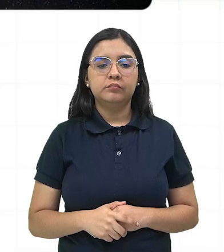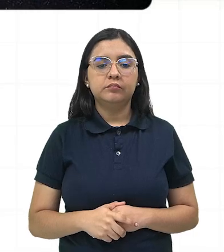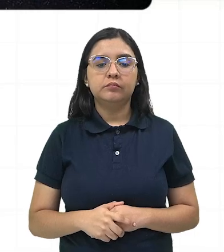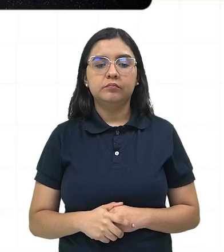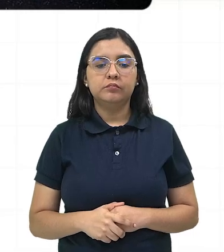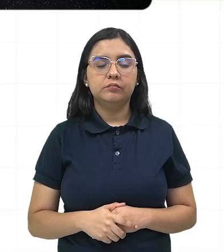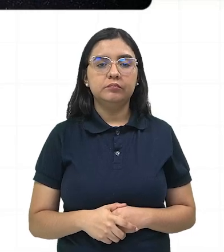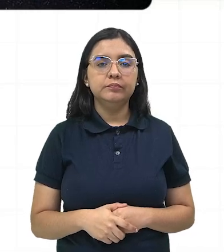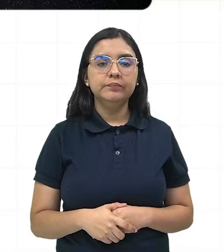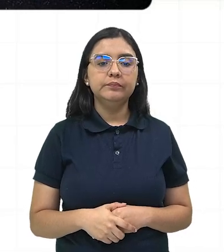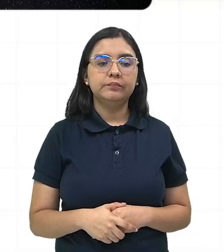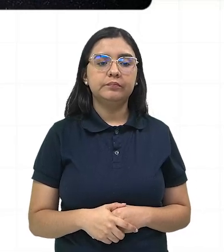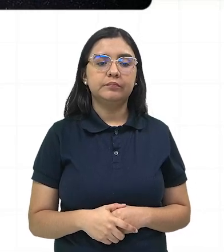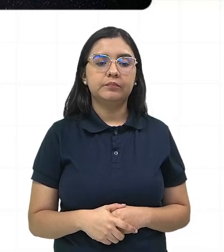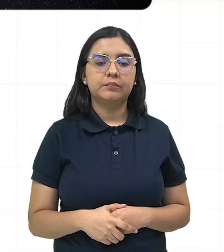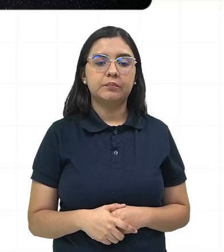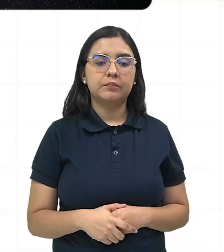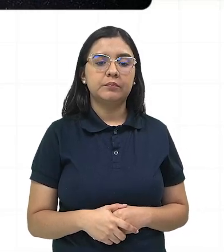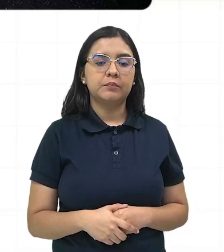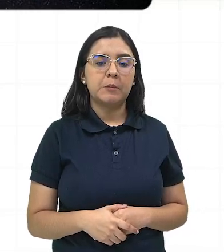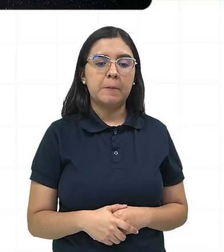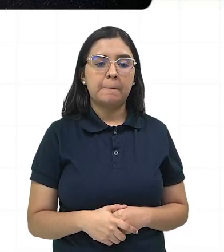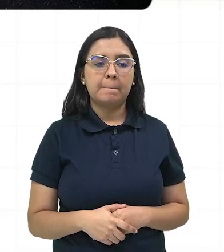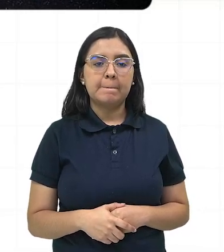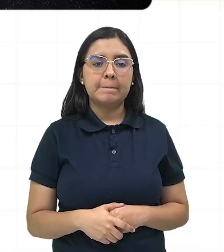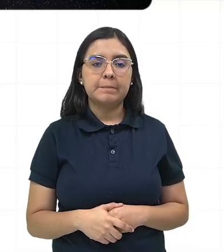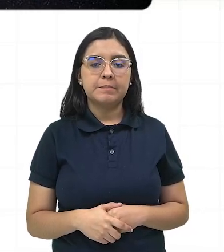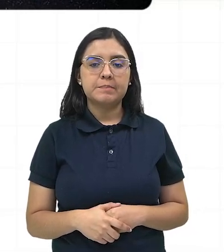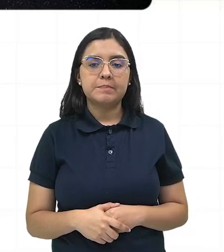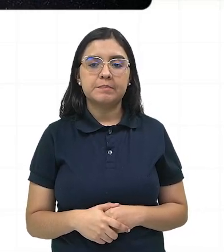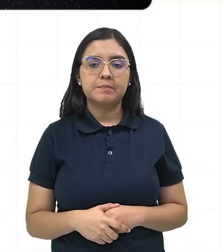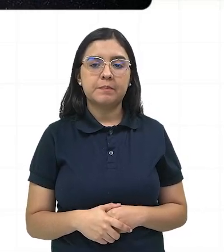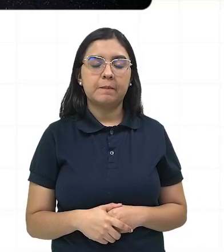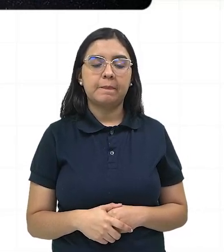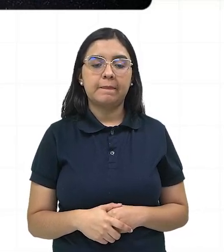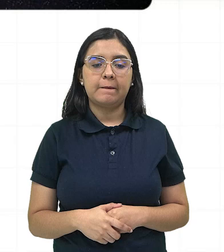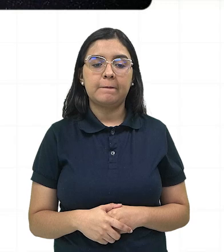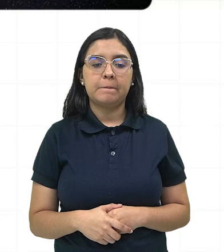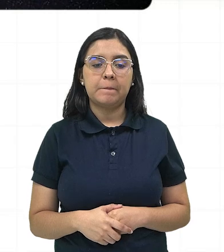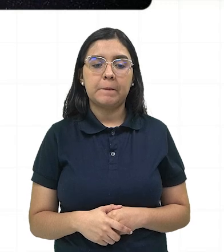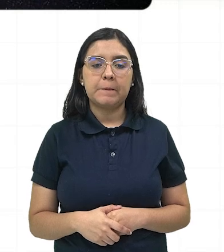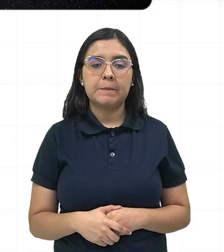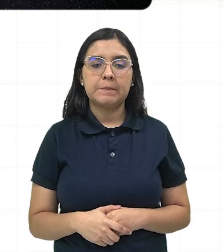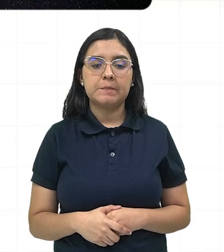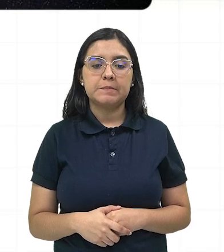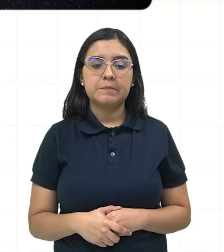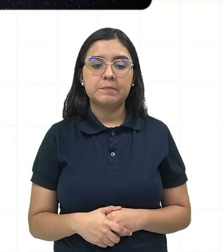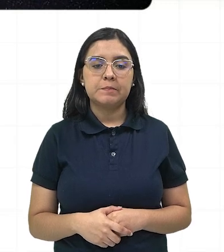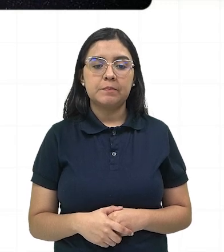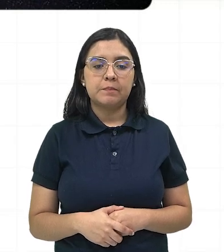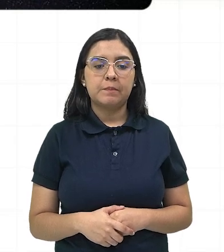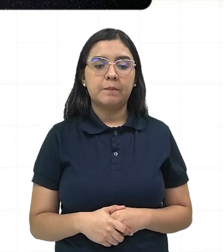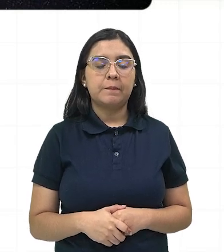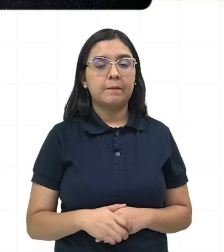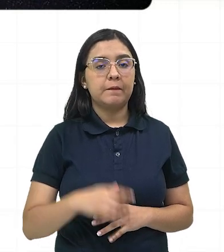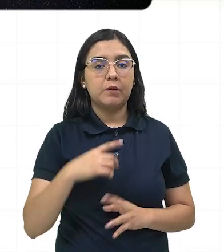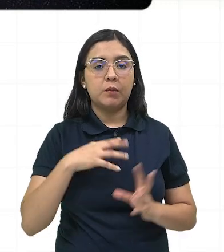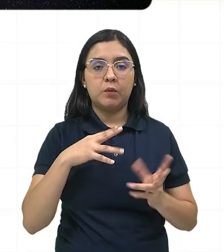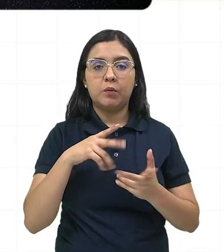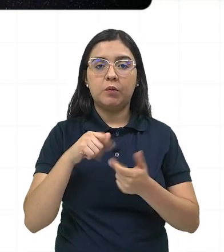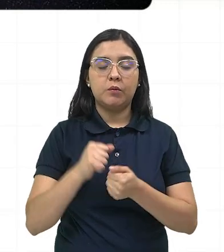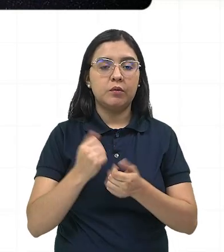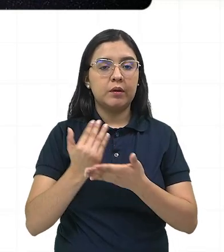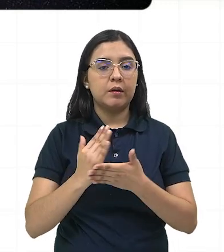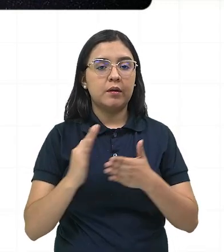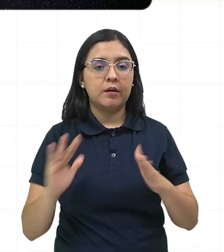por que não, né? Apocalipse, né? Que vão dizer, olha, tem que exterminar esse mundo,